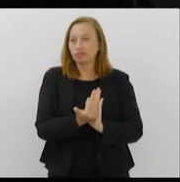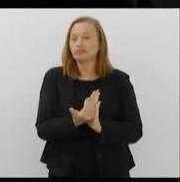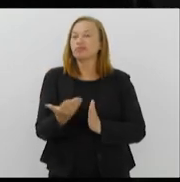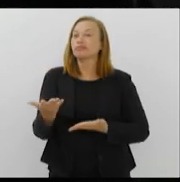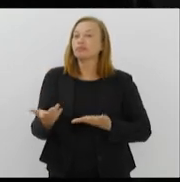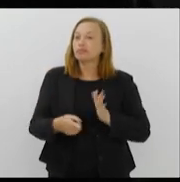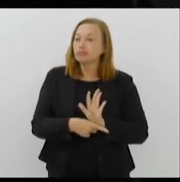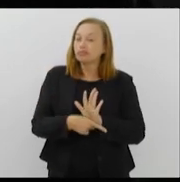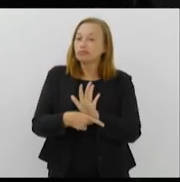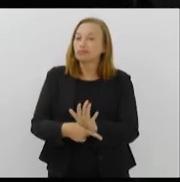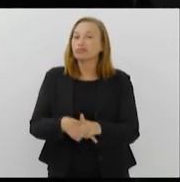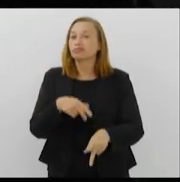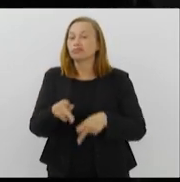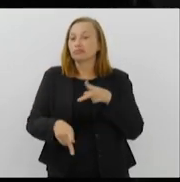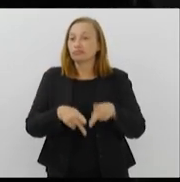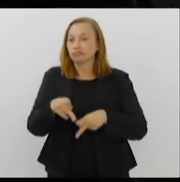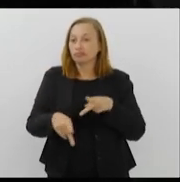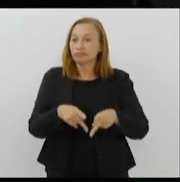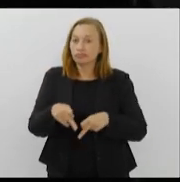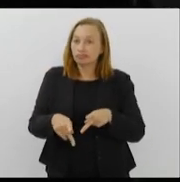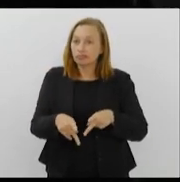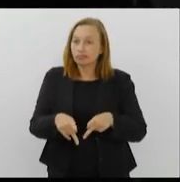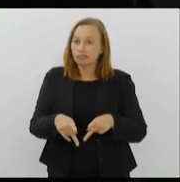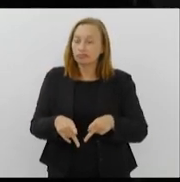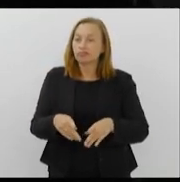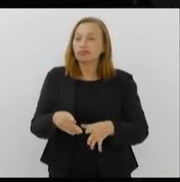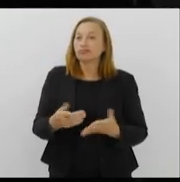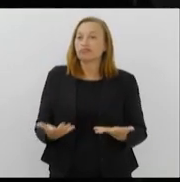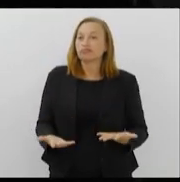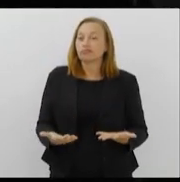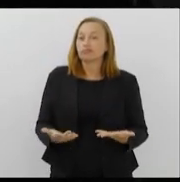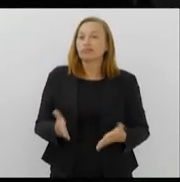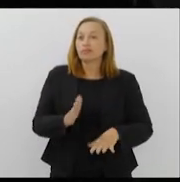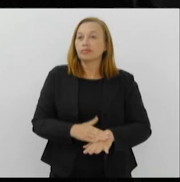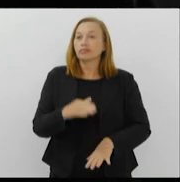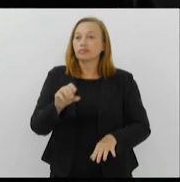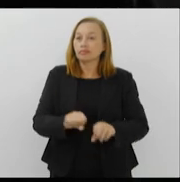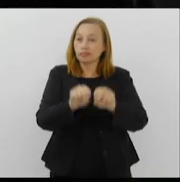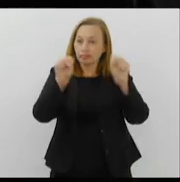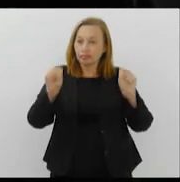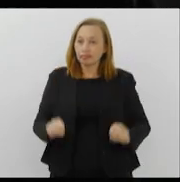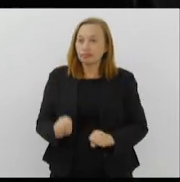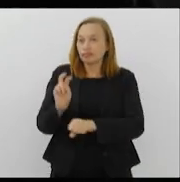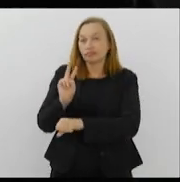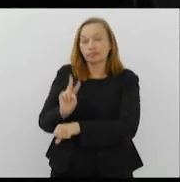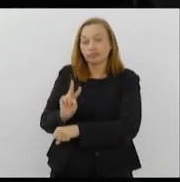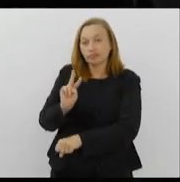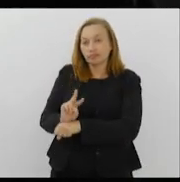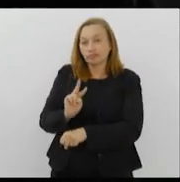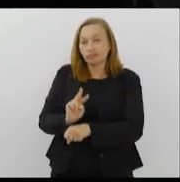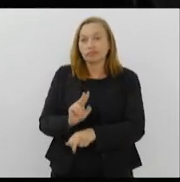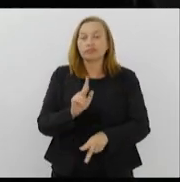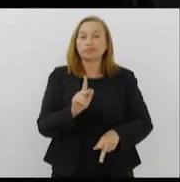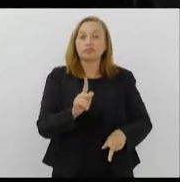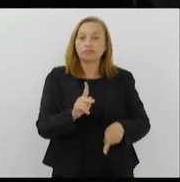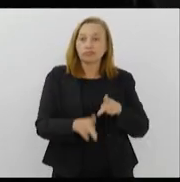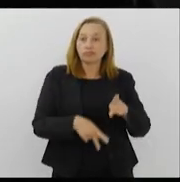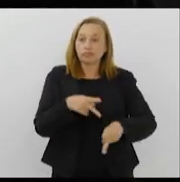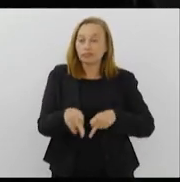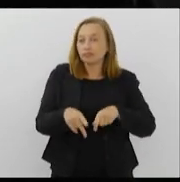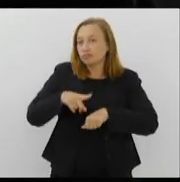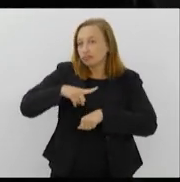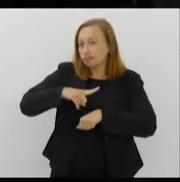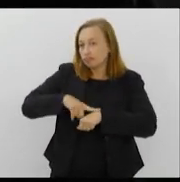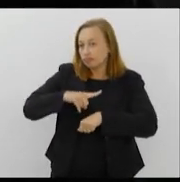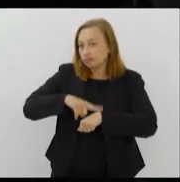à população. Isso vai ser mais um sistema de proteção à população num momento